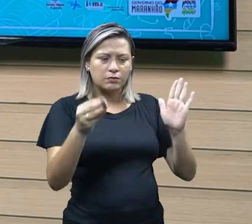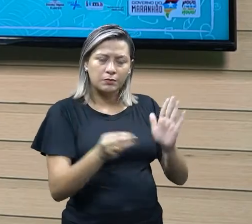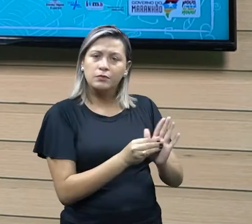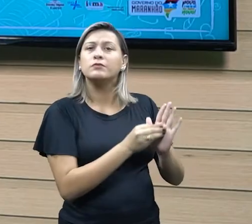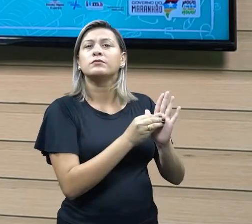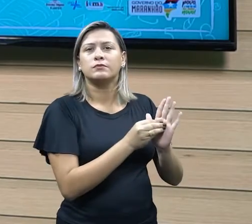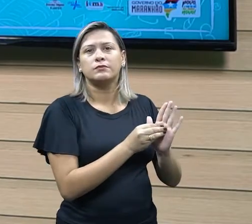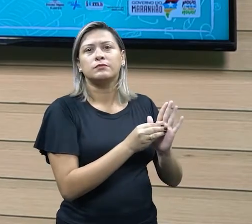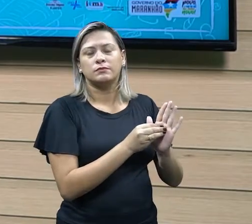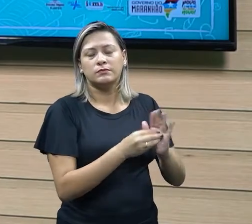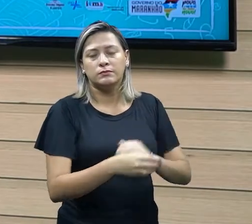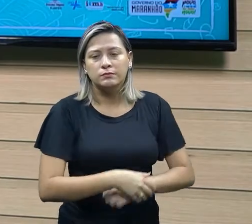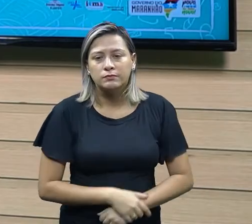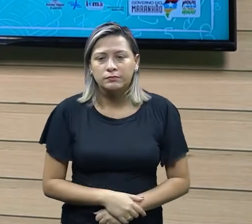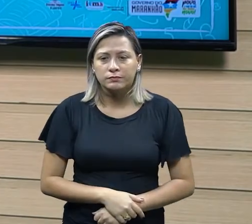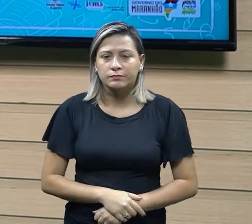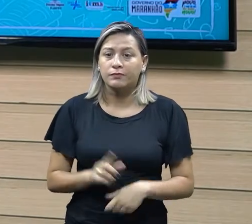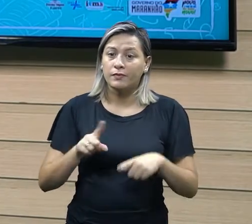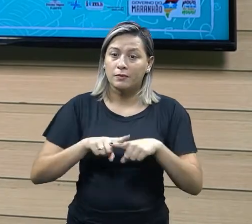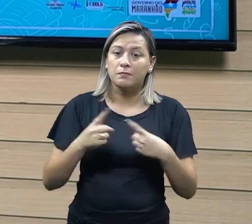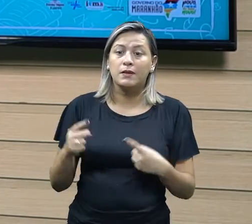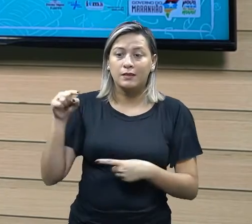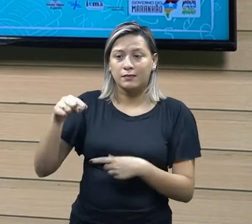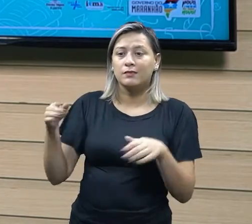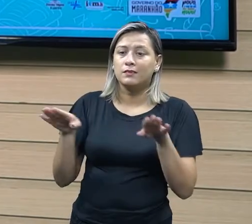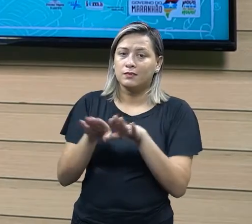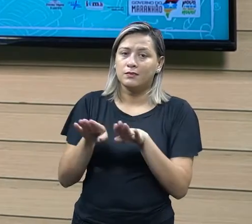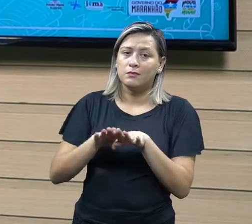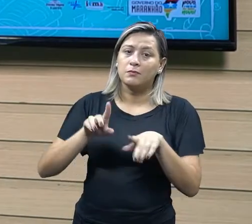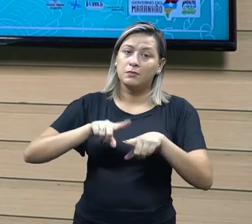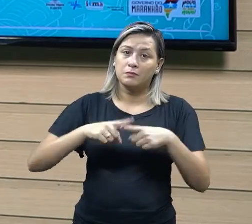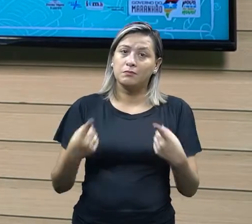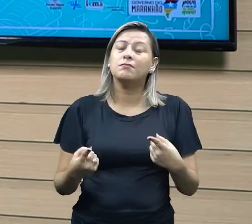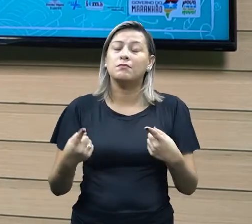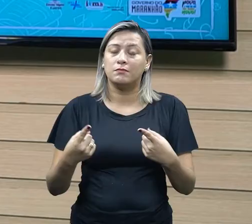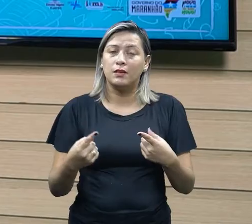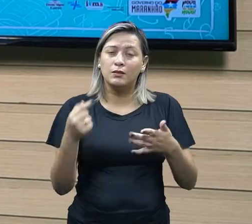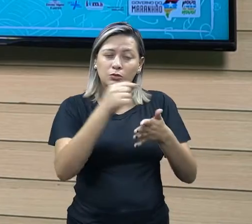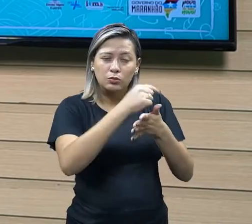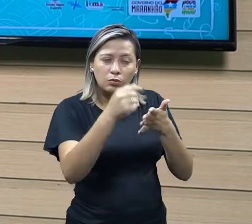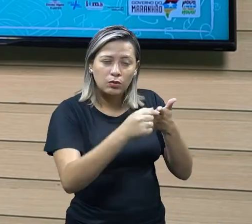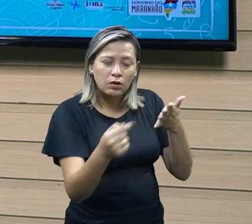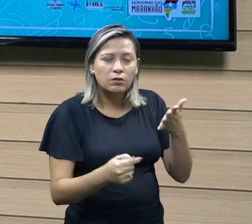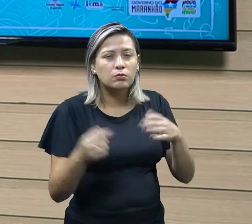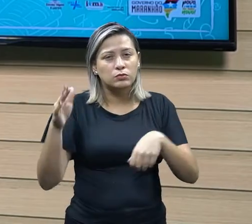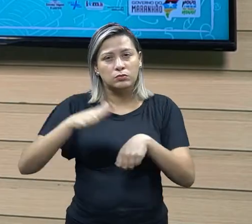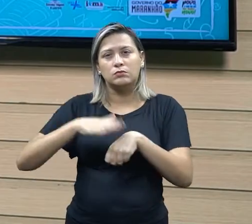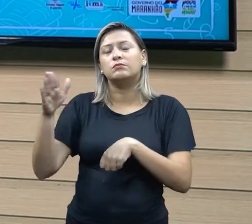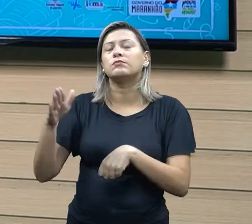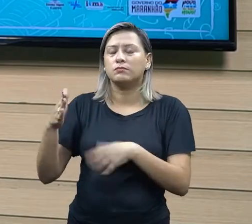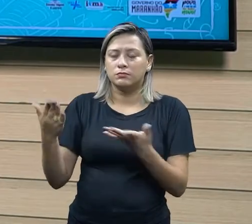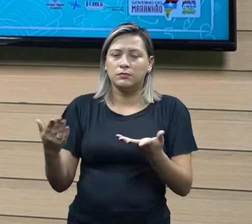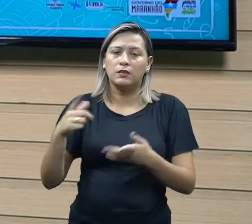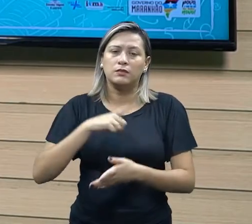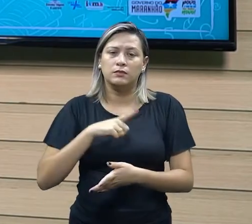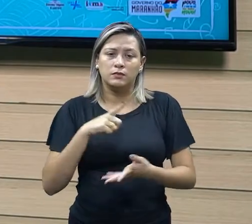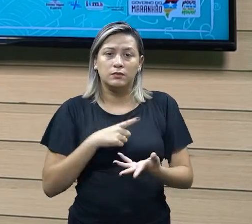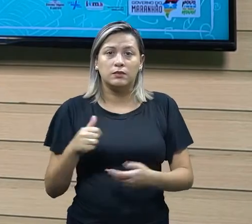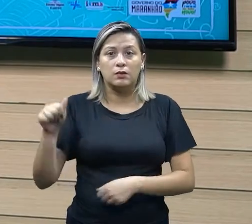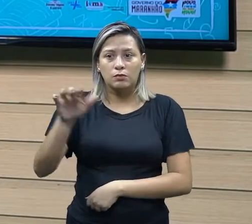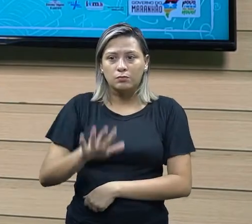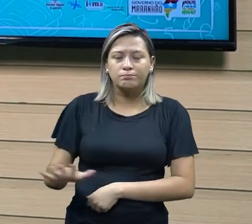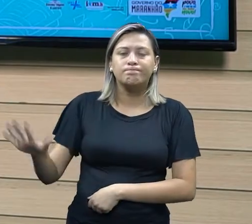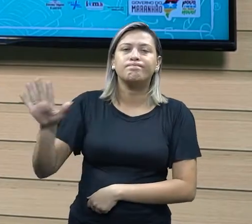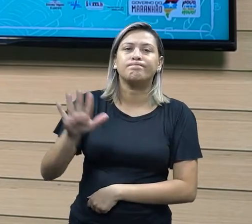mais. A mesma coisa, só que agora, obviamente, com muito mais recursos, o AutoCAD, ele tem todo